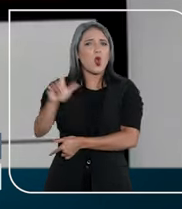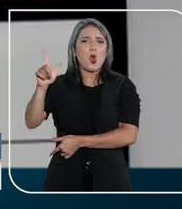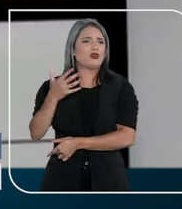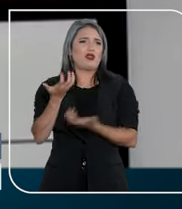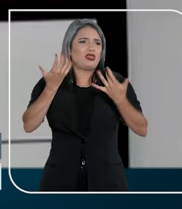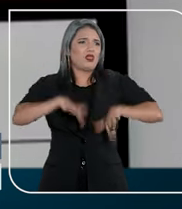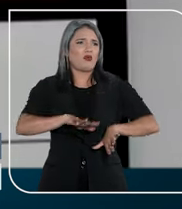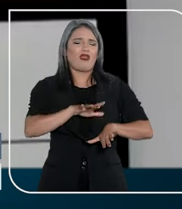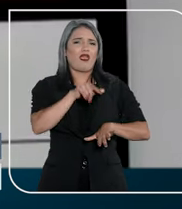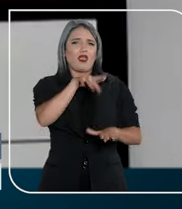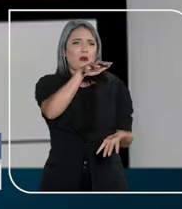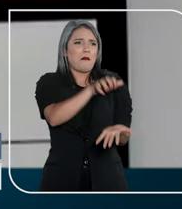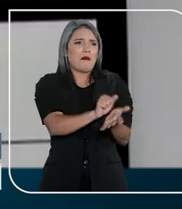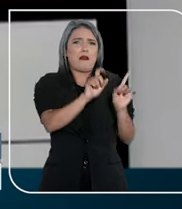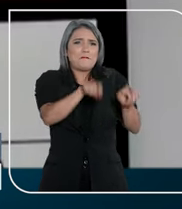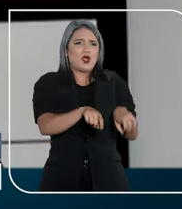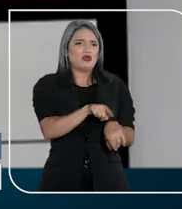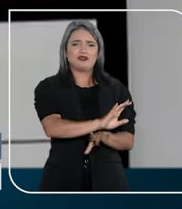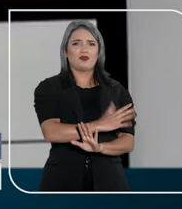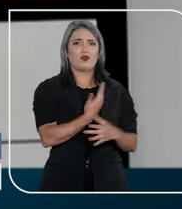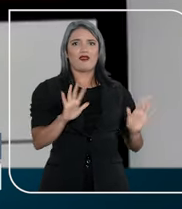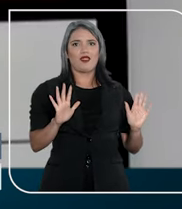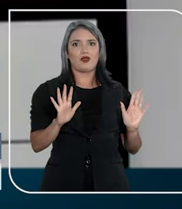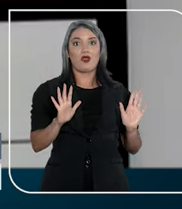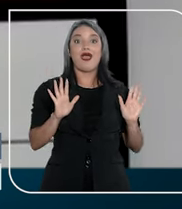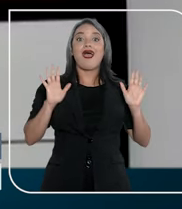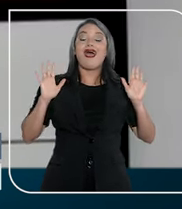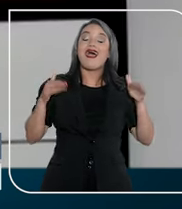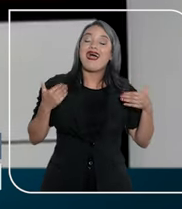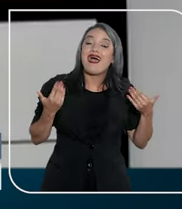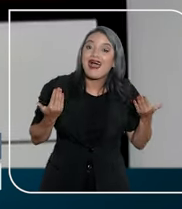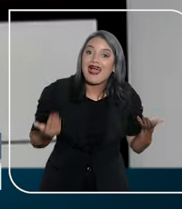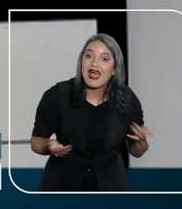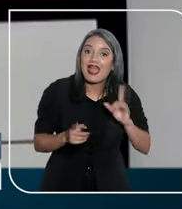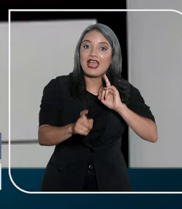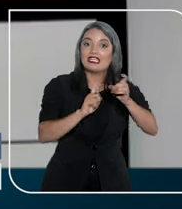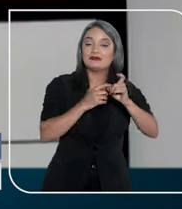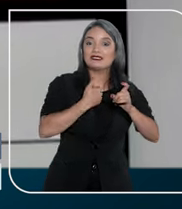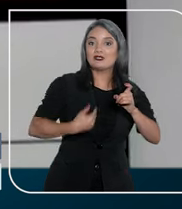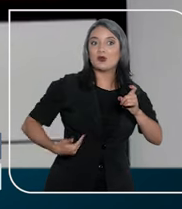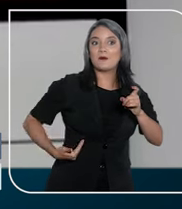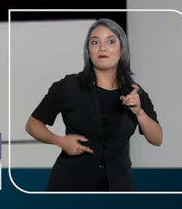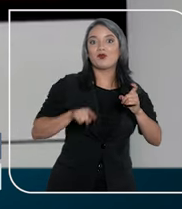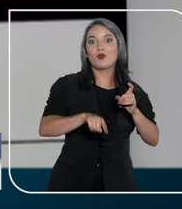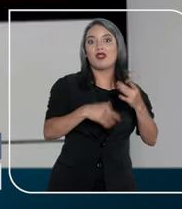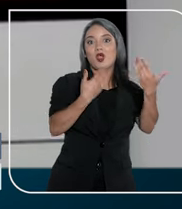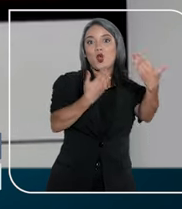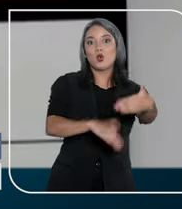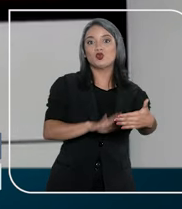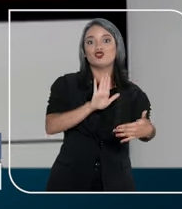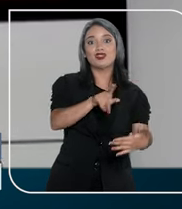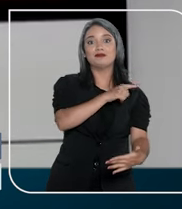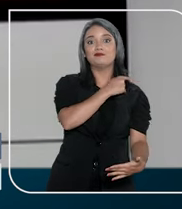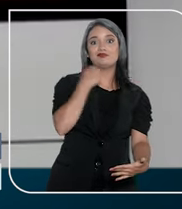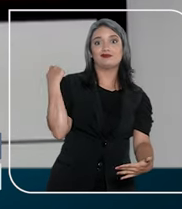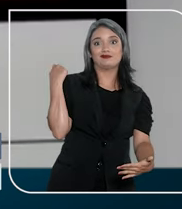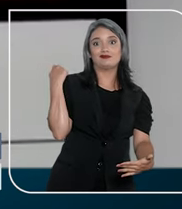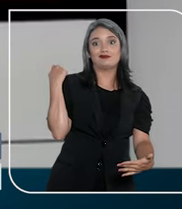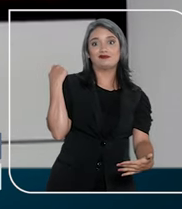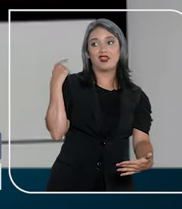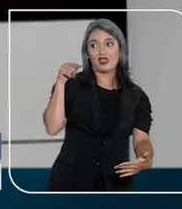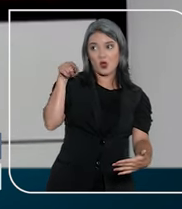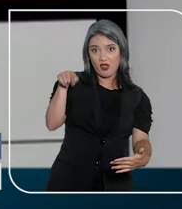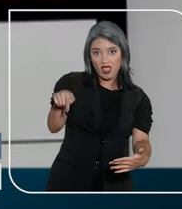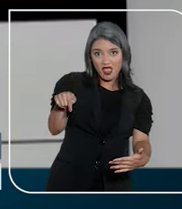ficar aqui nesse município. A administração, nesse caso, está com o concurso expirado. Como a